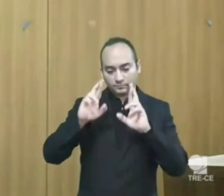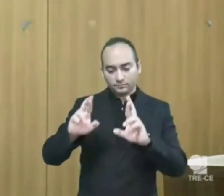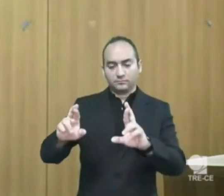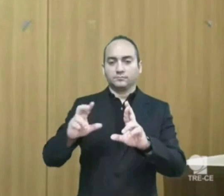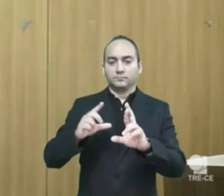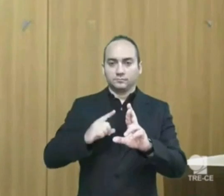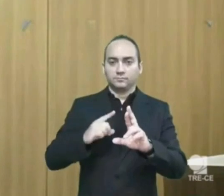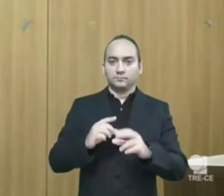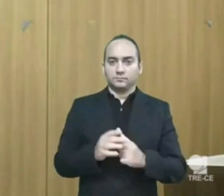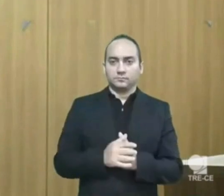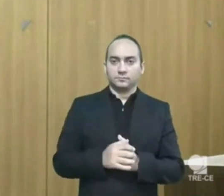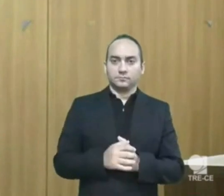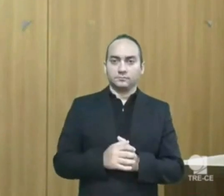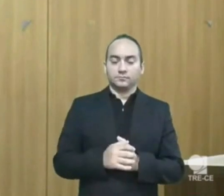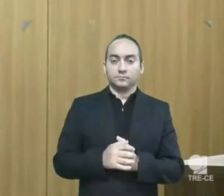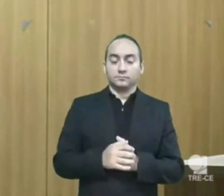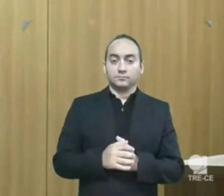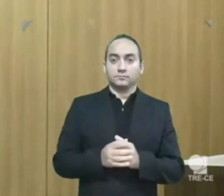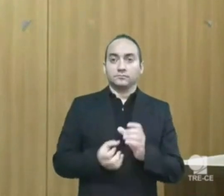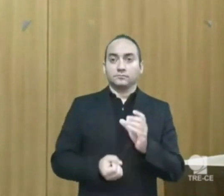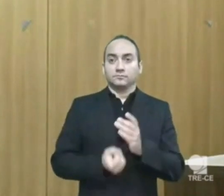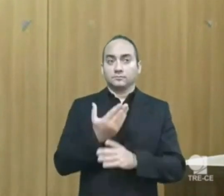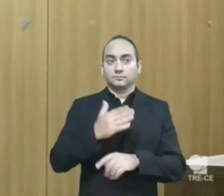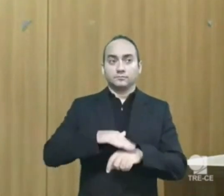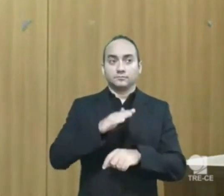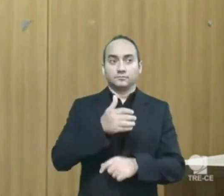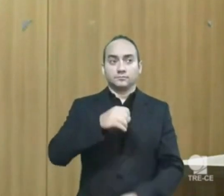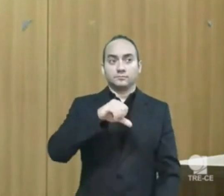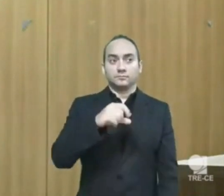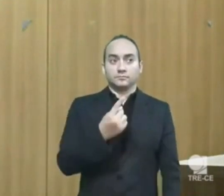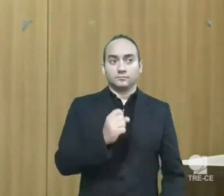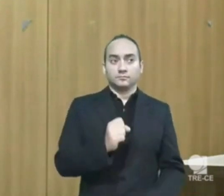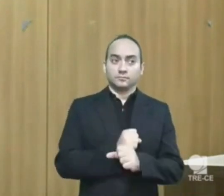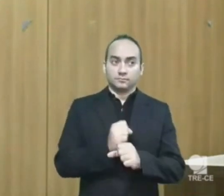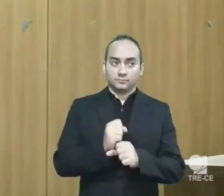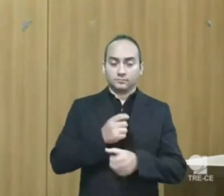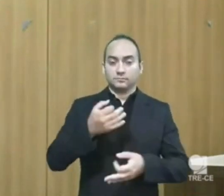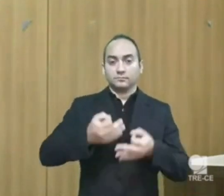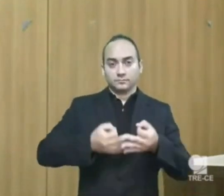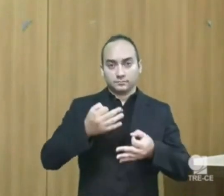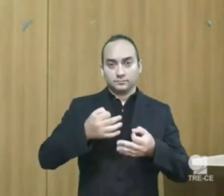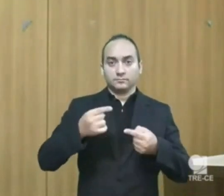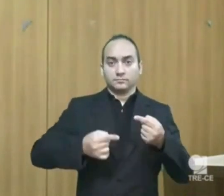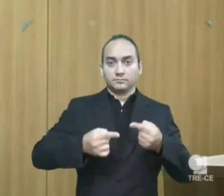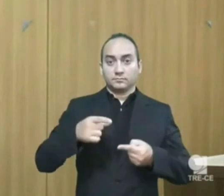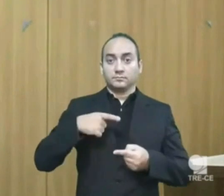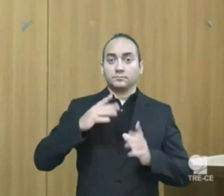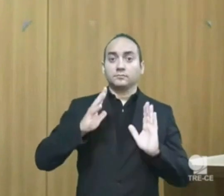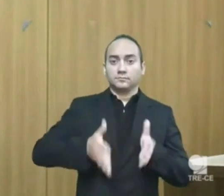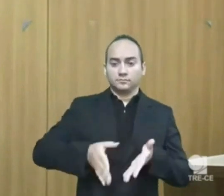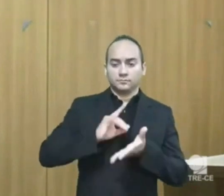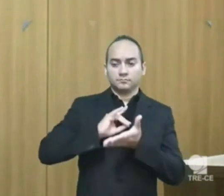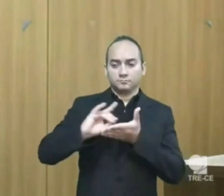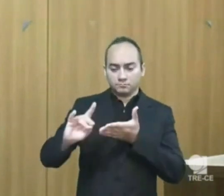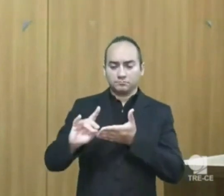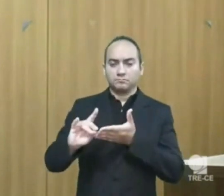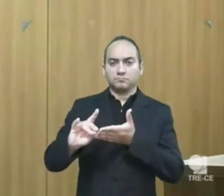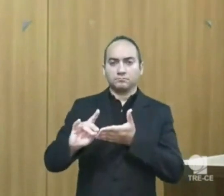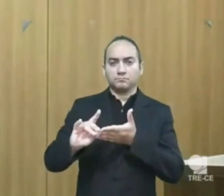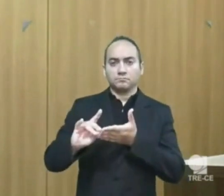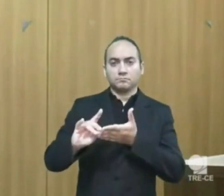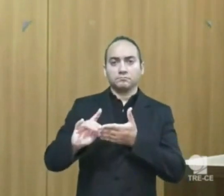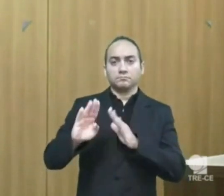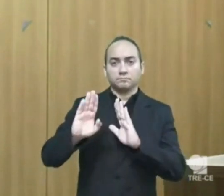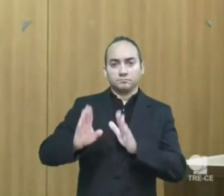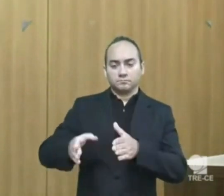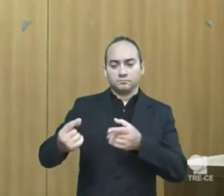respeitado. Criada há mais de 91 anos, a Justiça Eleitoral já enfrentou e venceu